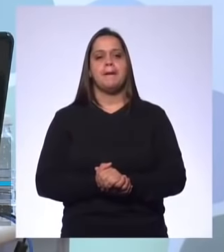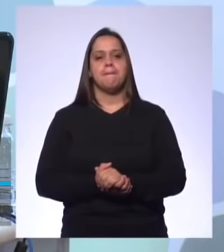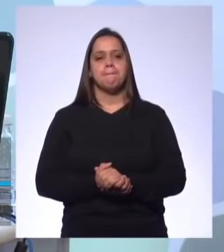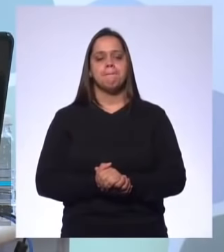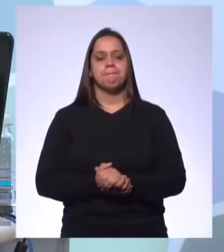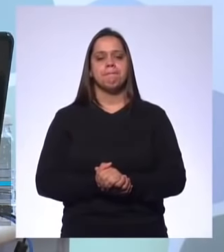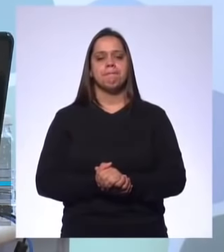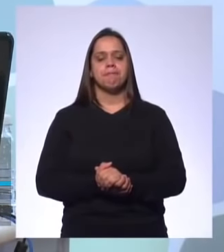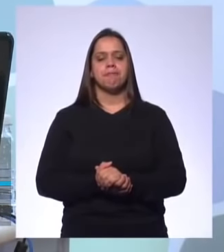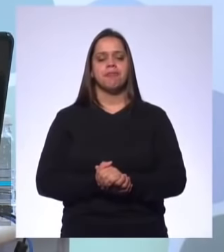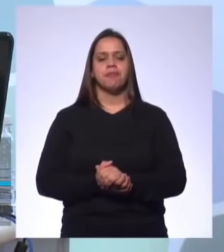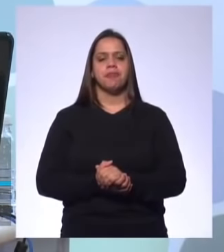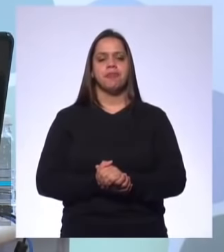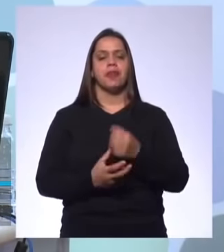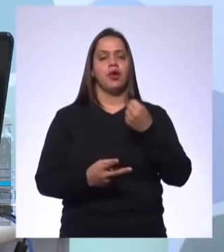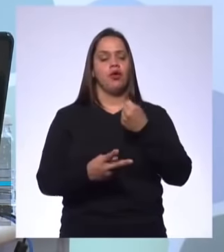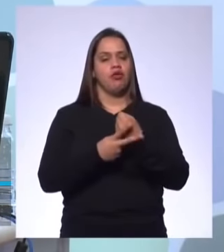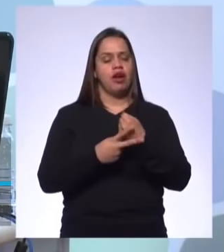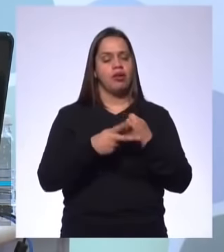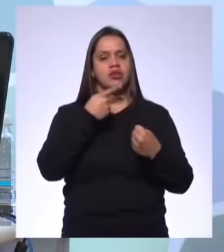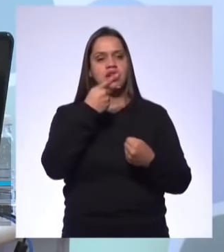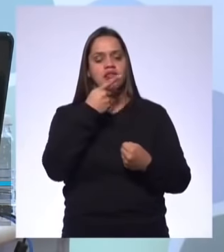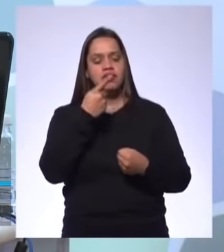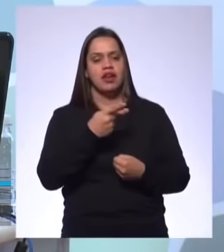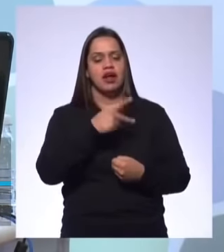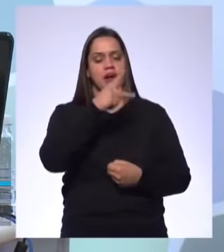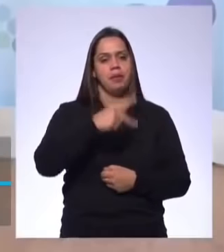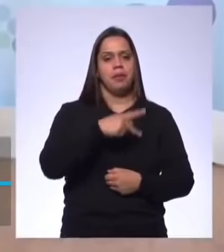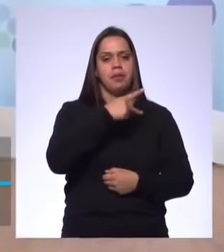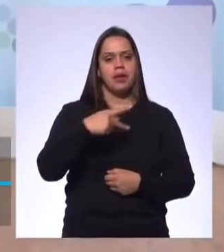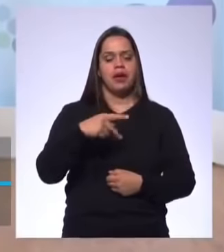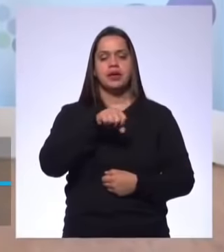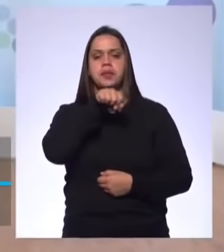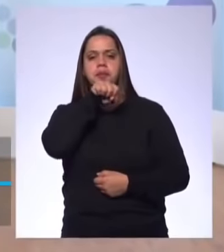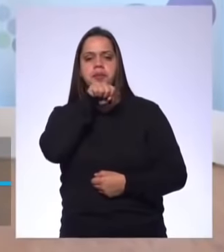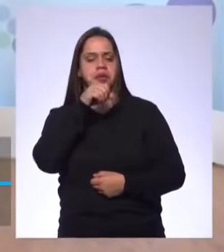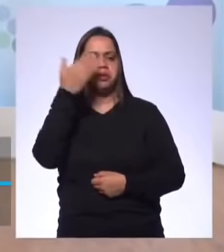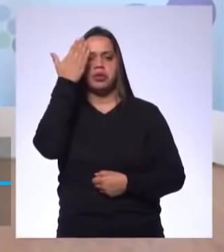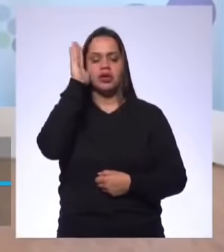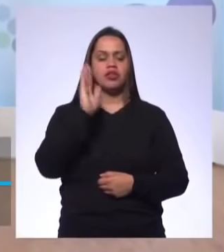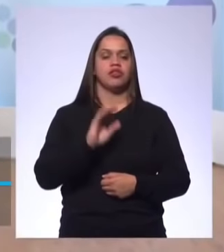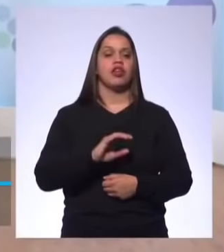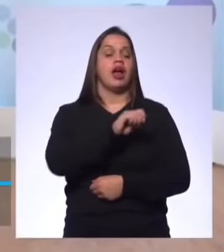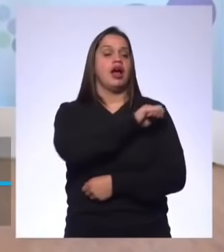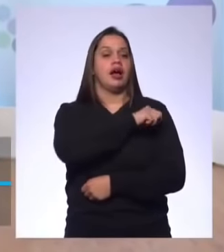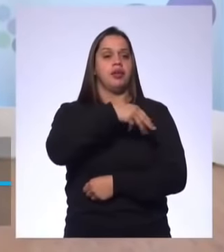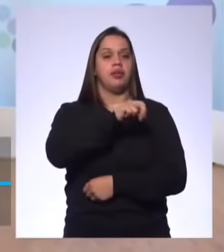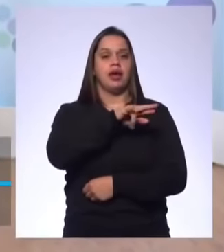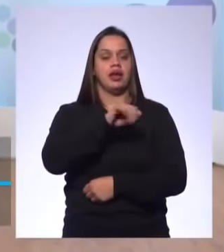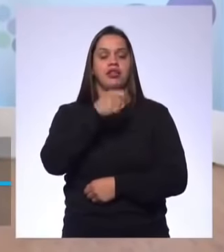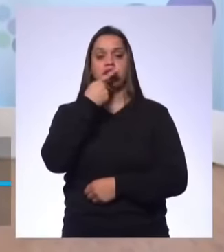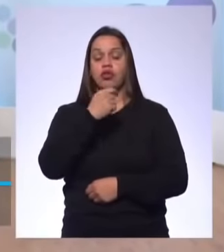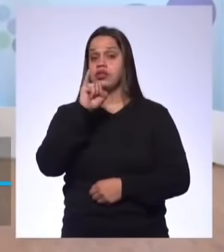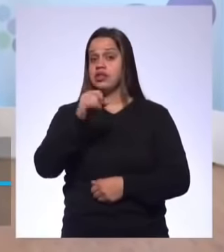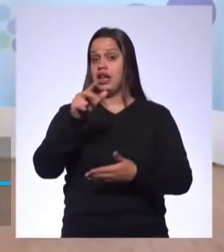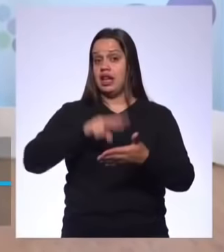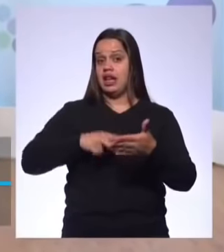O verbo nas falas padre, bispo, não entendi. É, a Maria Clara fala que tendo uma leitura antes, pode ser